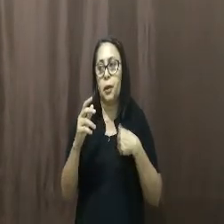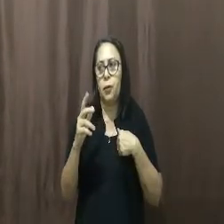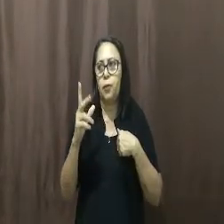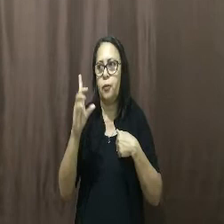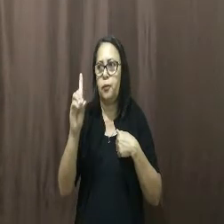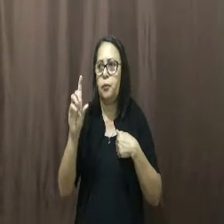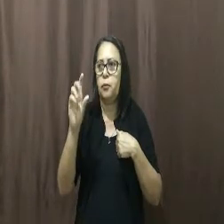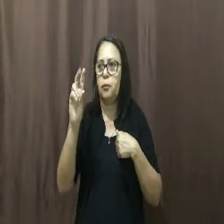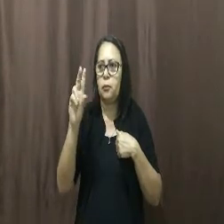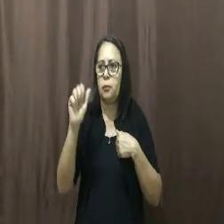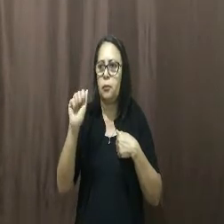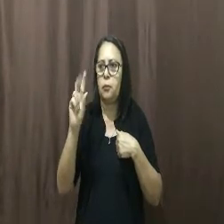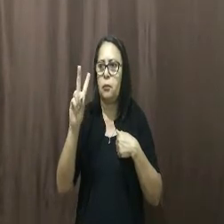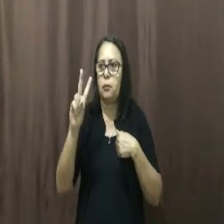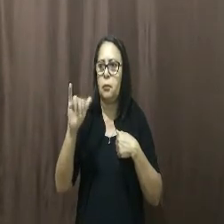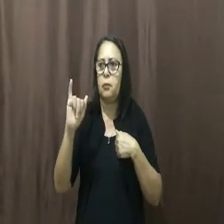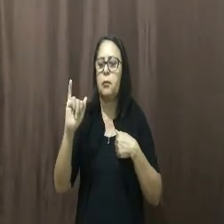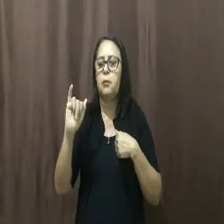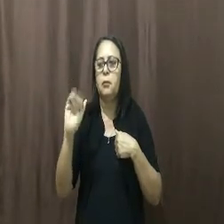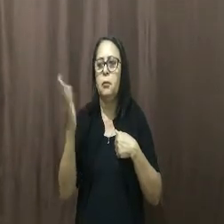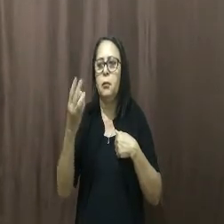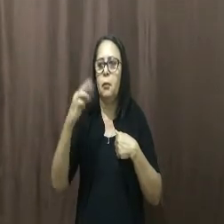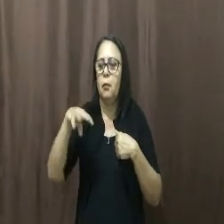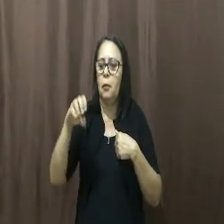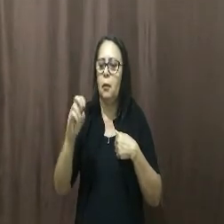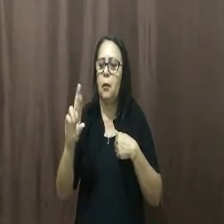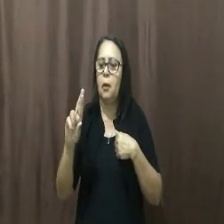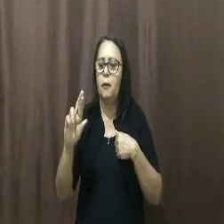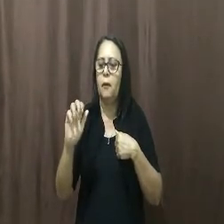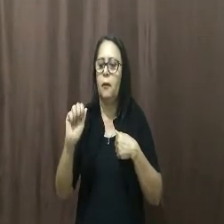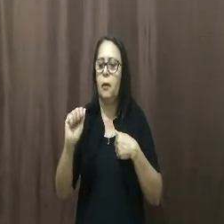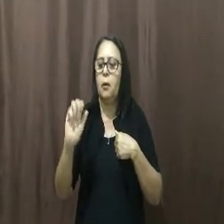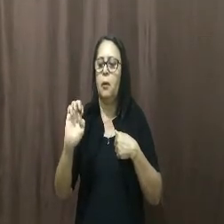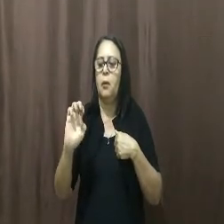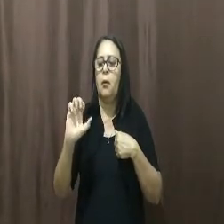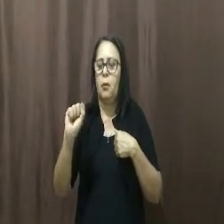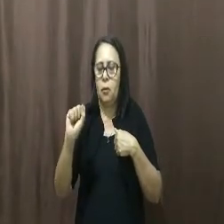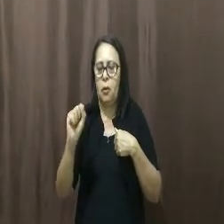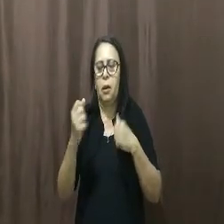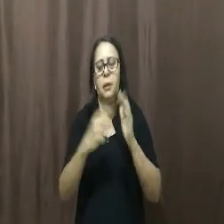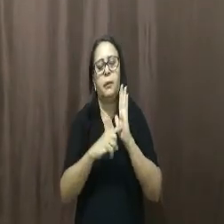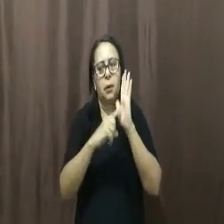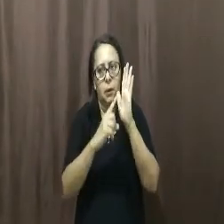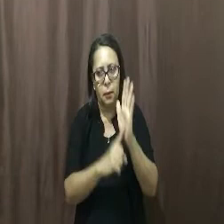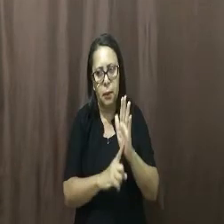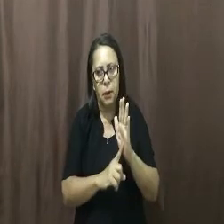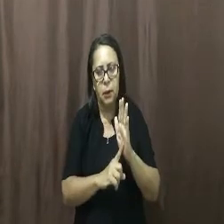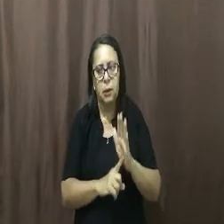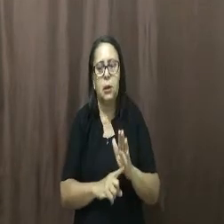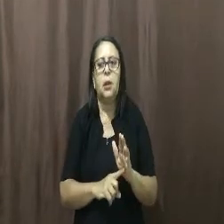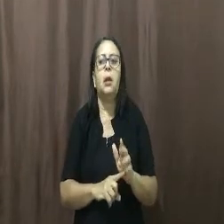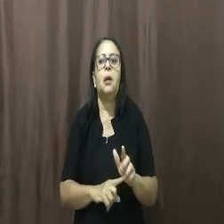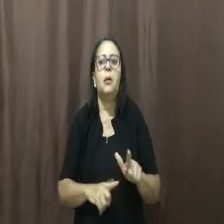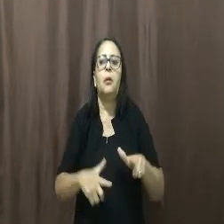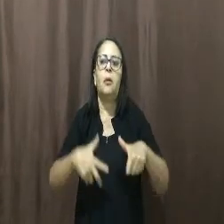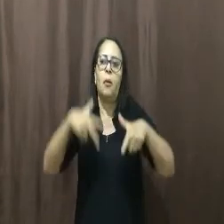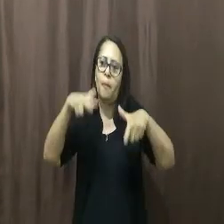O professor Davi Moraes costuma dizer que é um militante, por isso que eu me apresento como militante